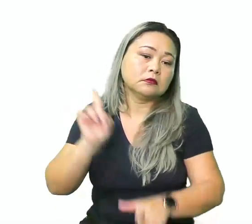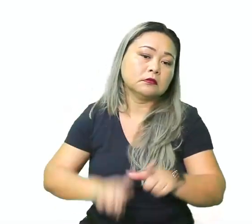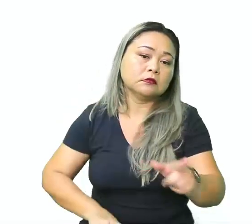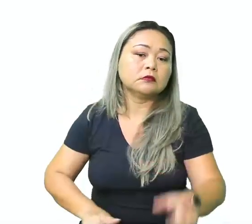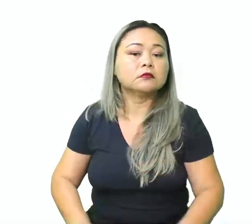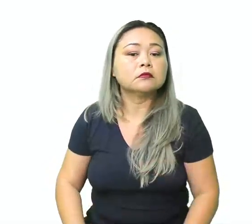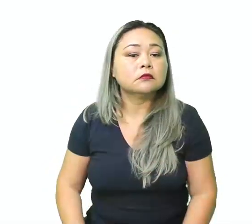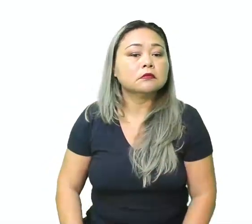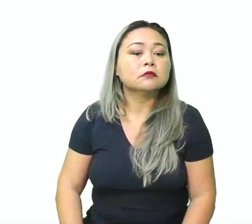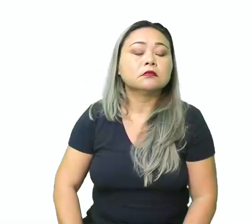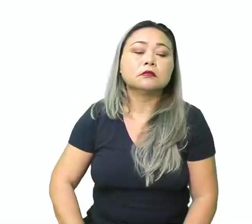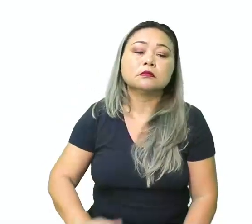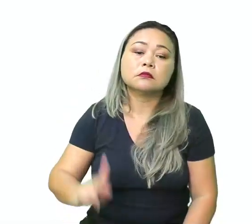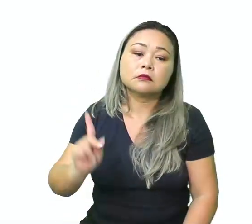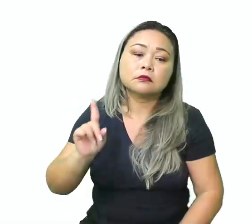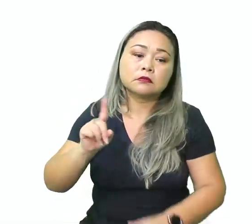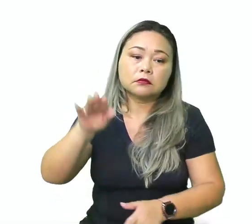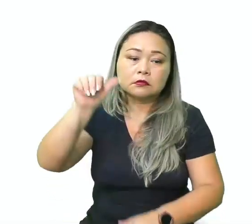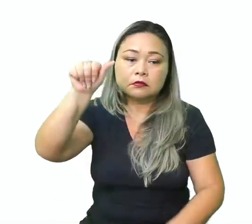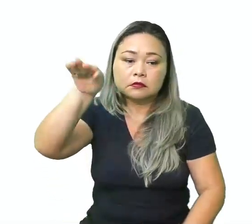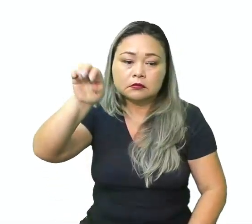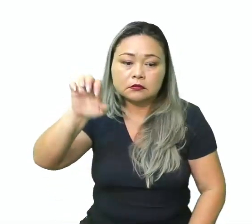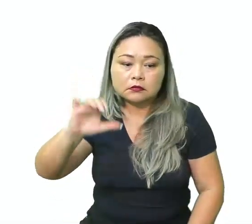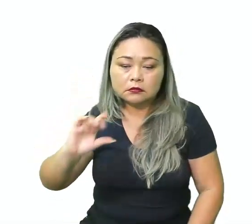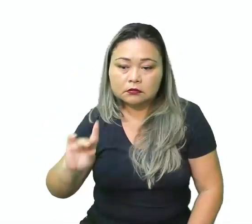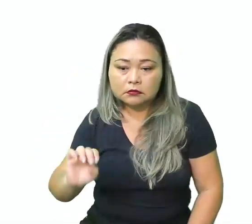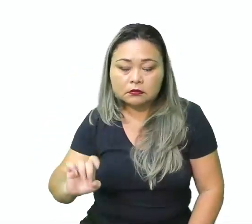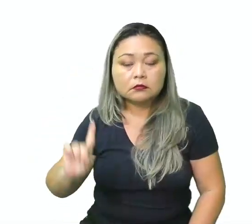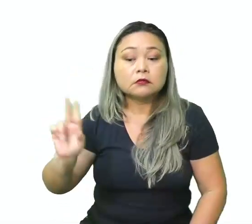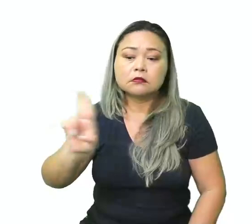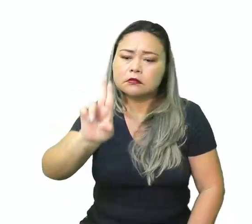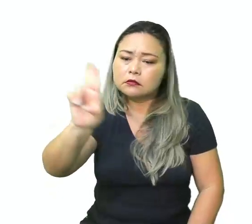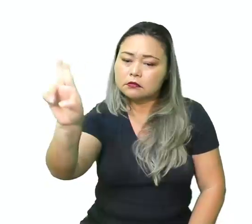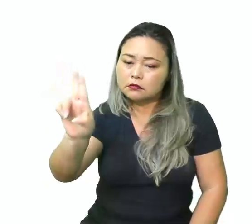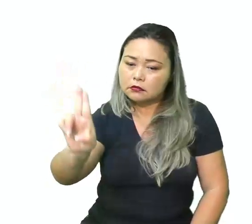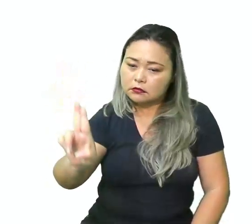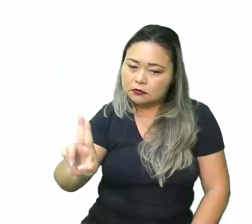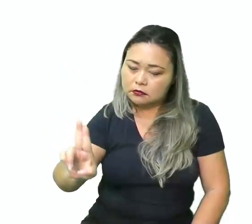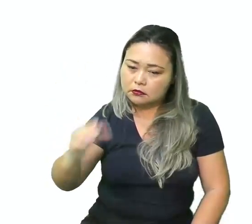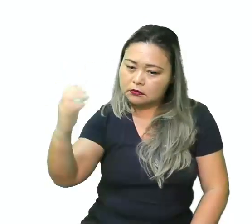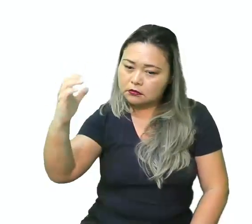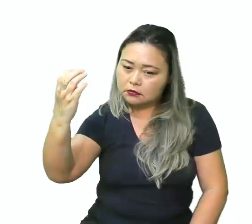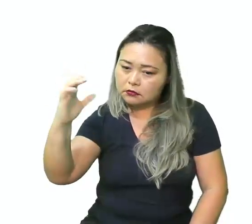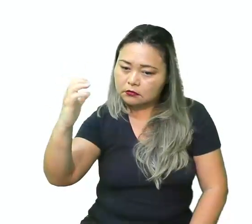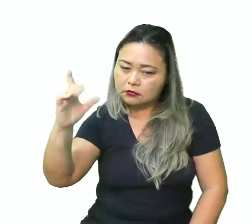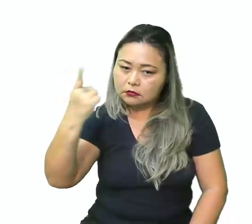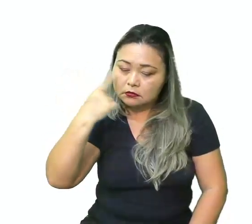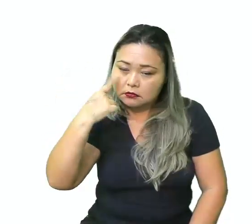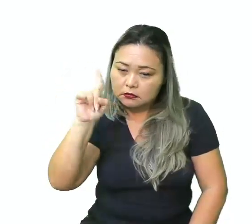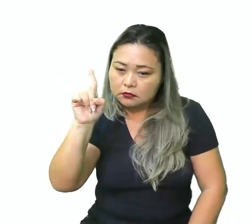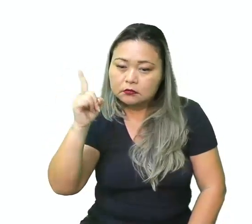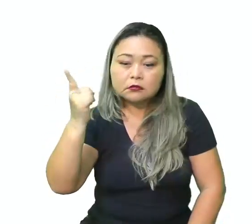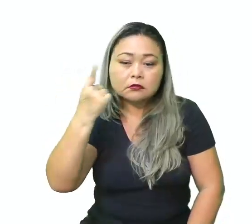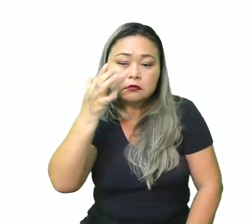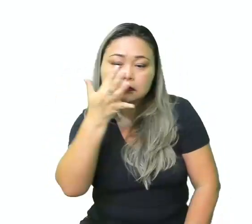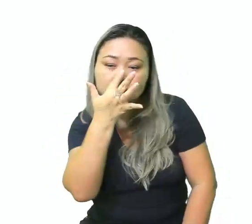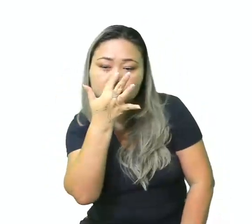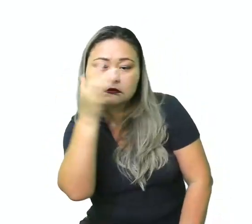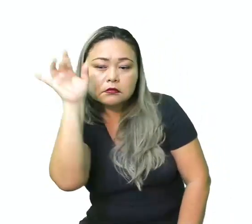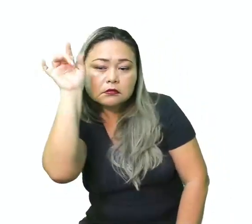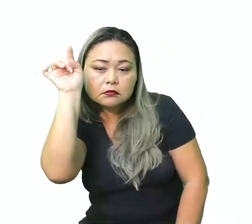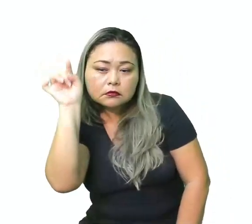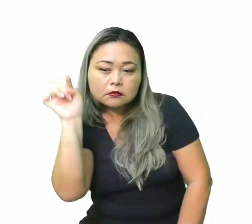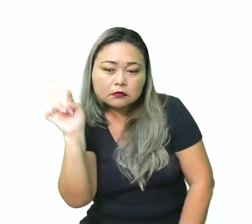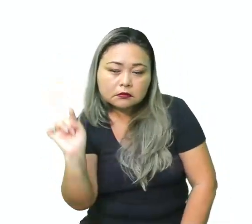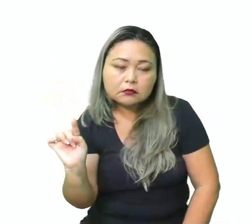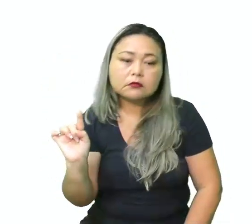Letra A letra E, nós temos nomes de espécies, né? O nome científico dessas espécies, você pode observar que cada um